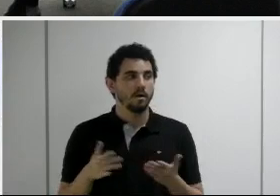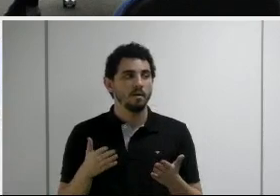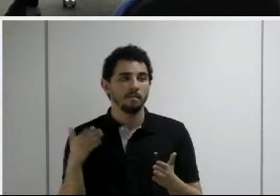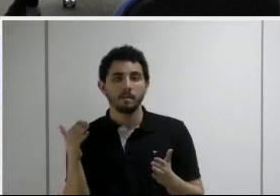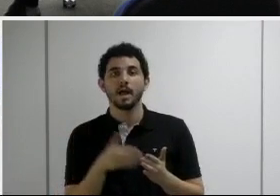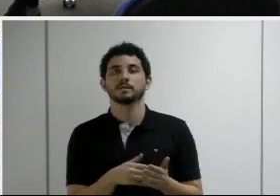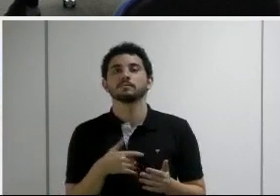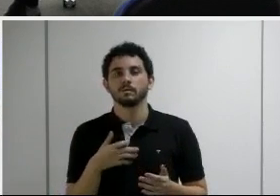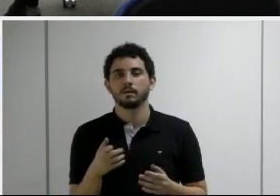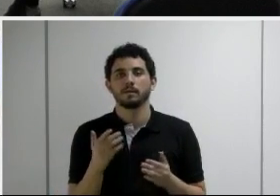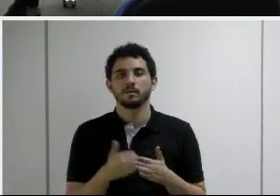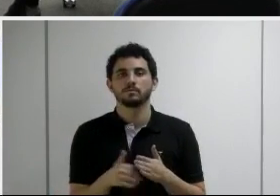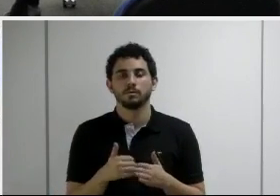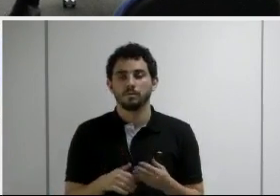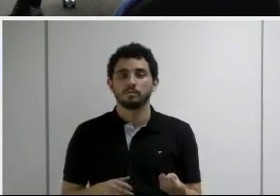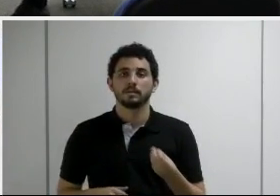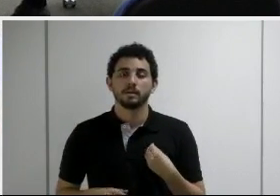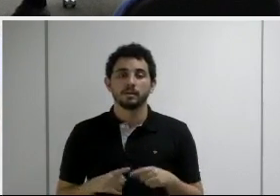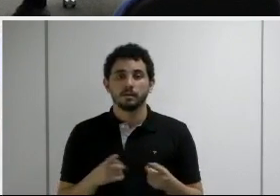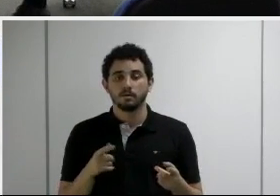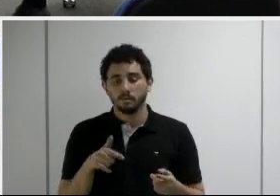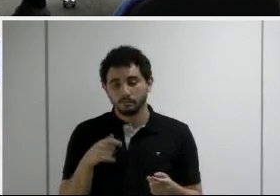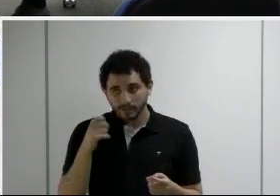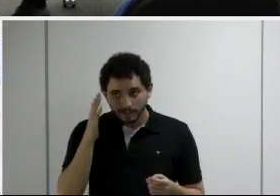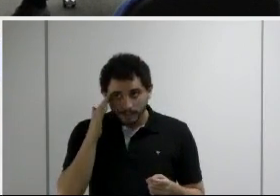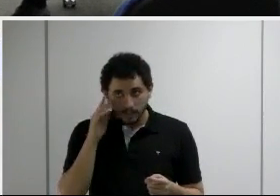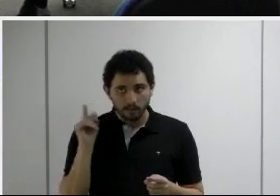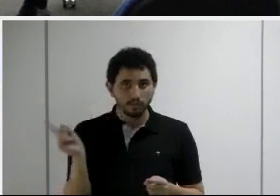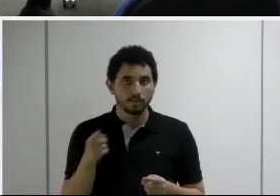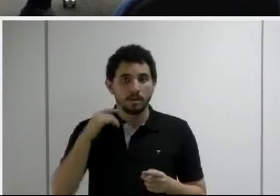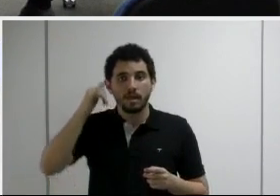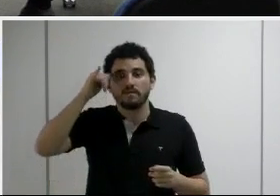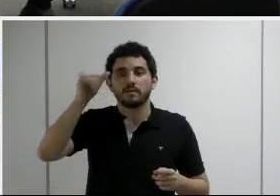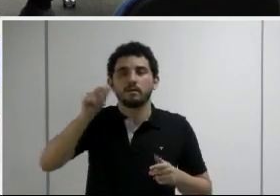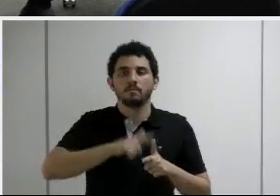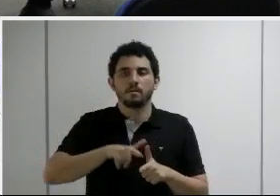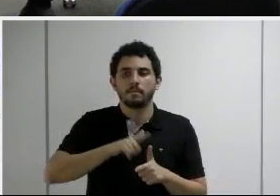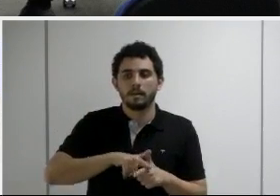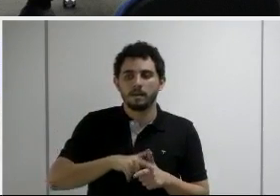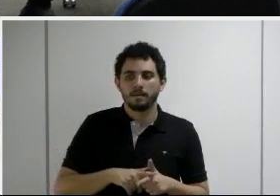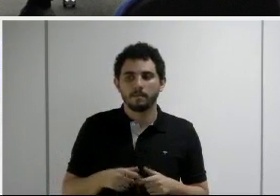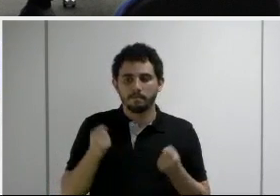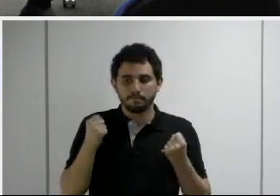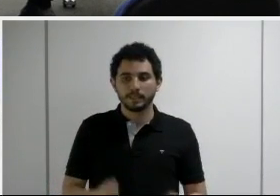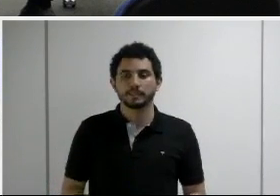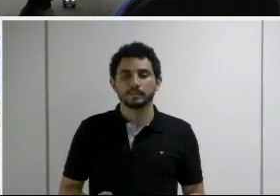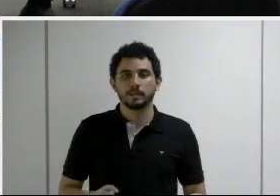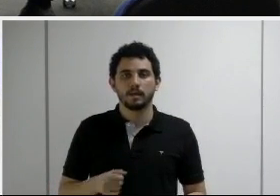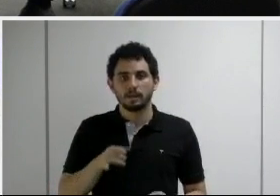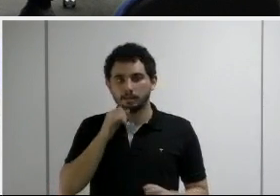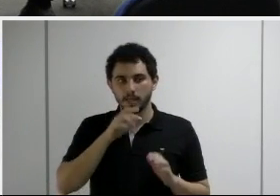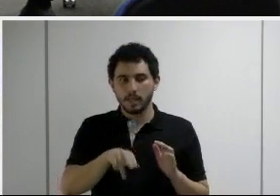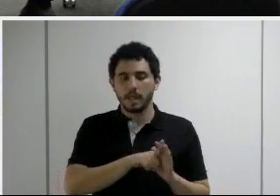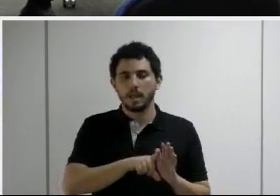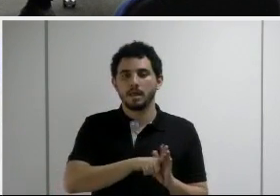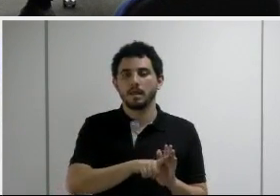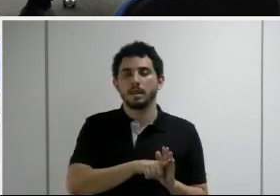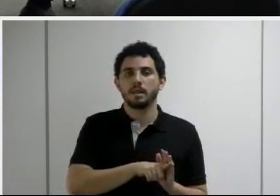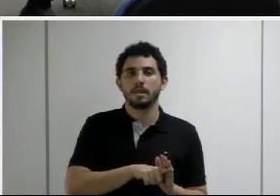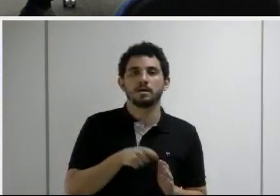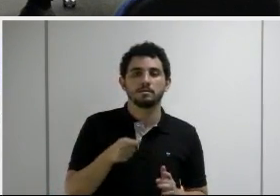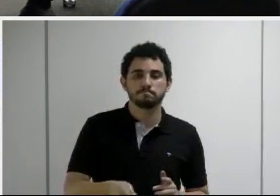que você pode me dar. Então, essa noção tem que estar presente para a gente evitar um problema de uma mão pesada regulatória e se imaginar que, de fato,